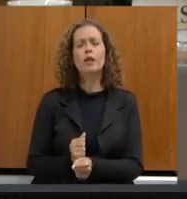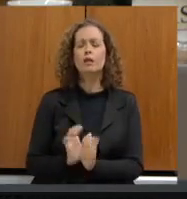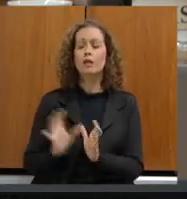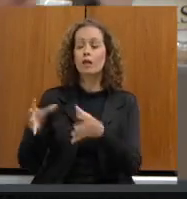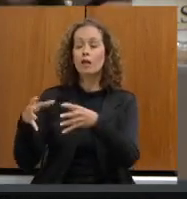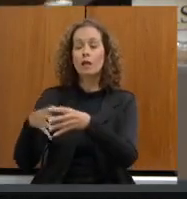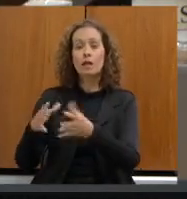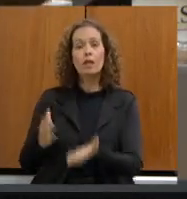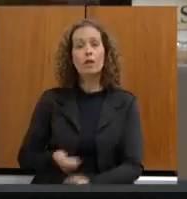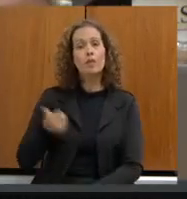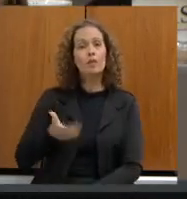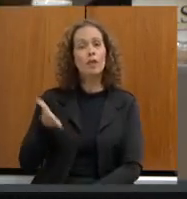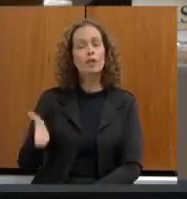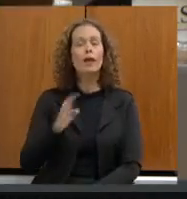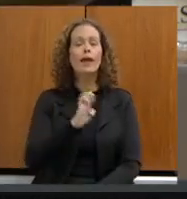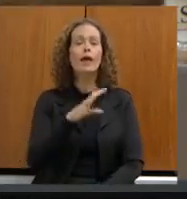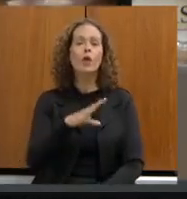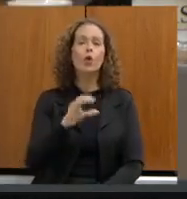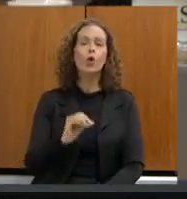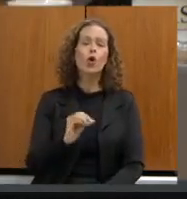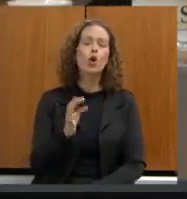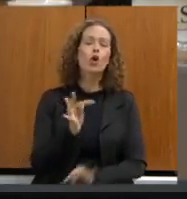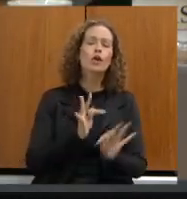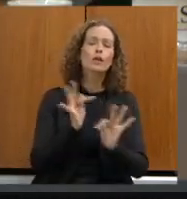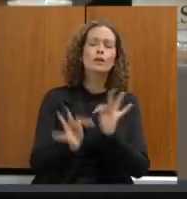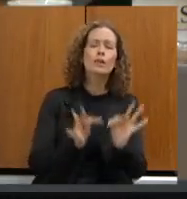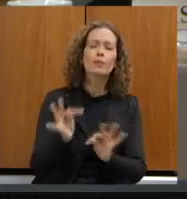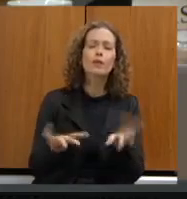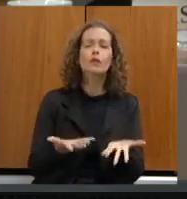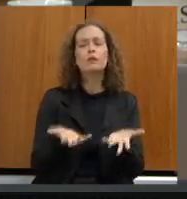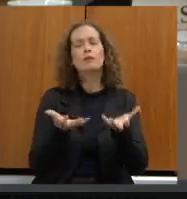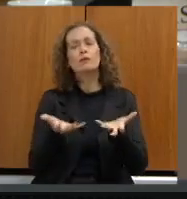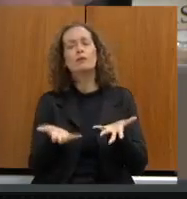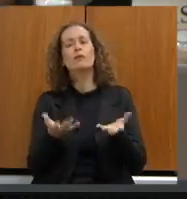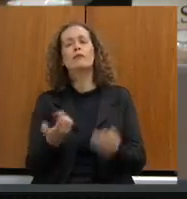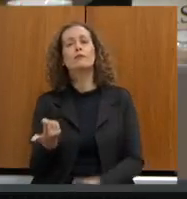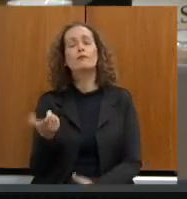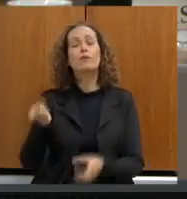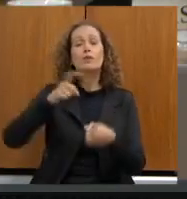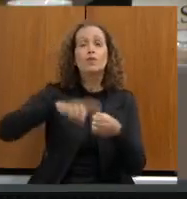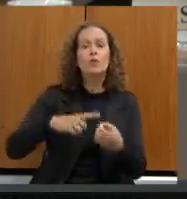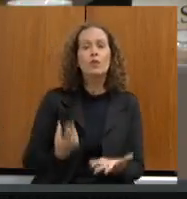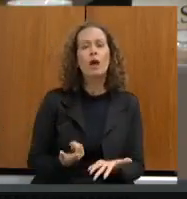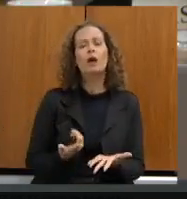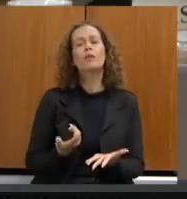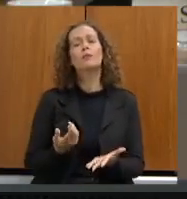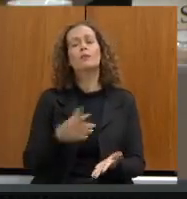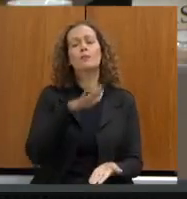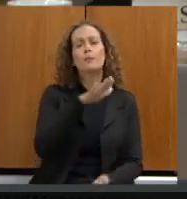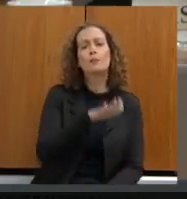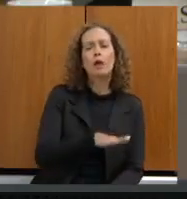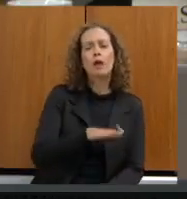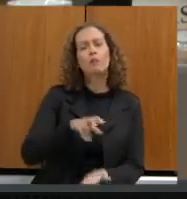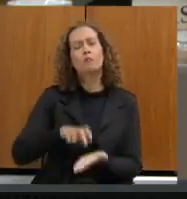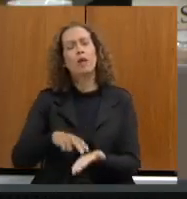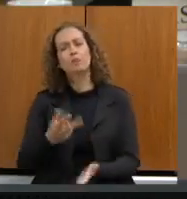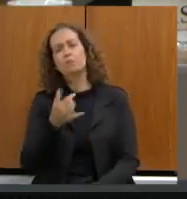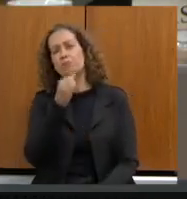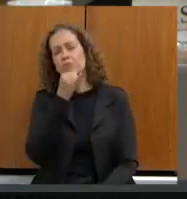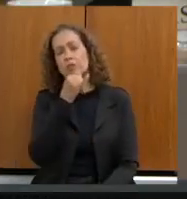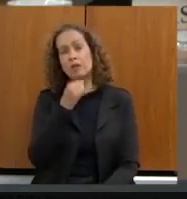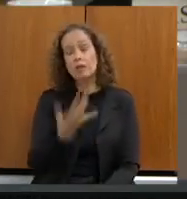aí aqui ó terapia e queria voltar atender lá no turno dois tinha que ir aquela equipe dentro do coronel Eugenio